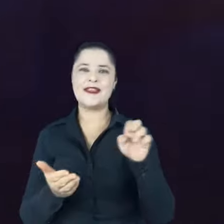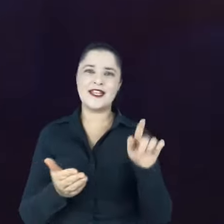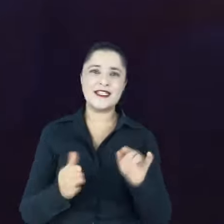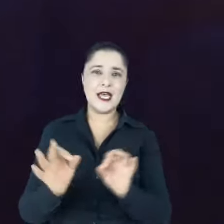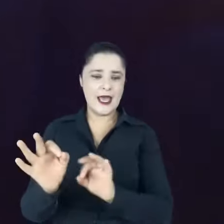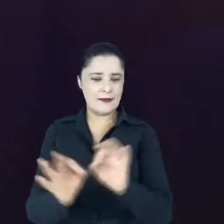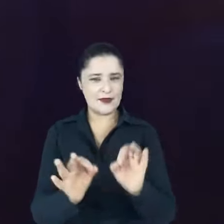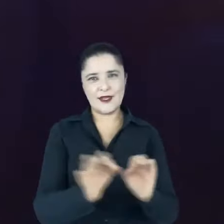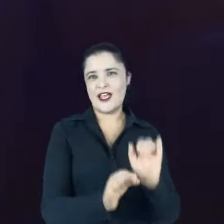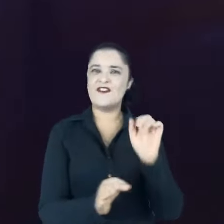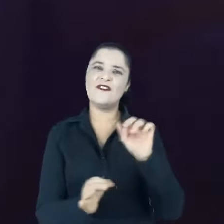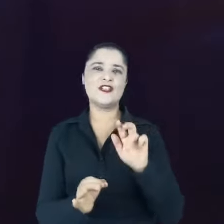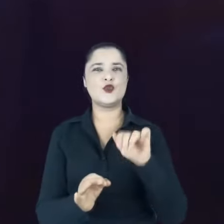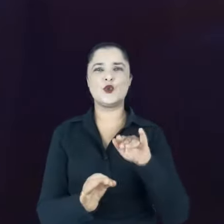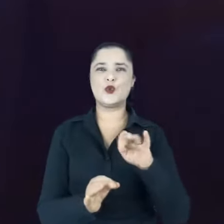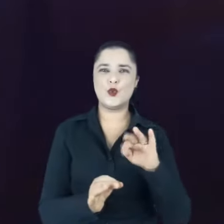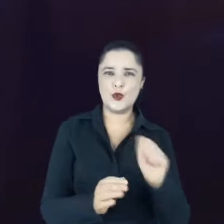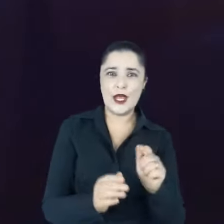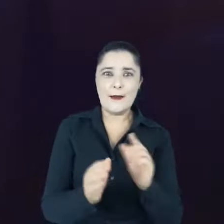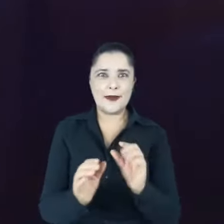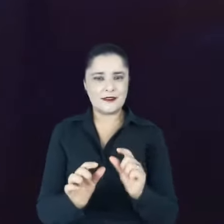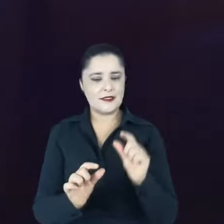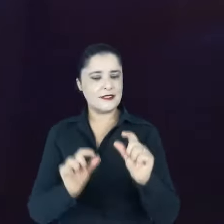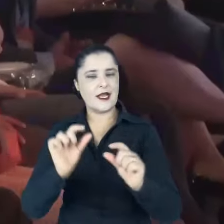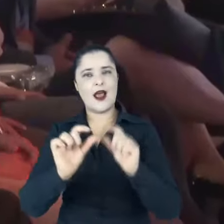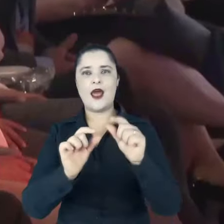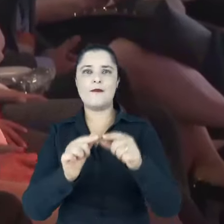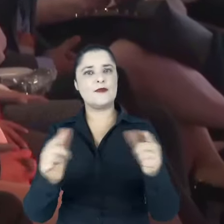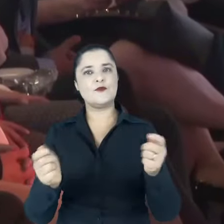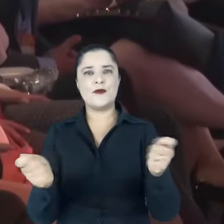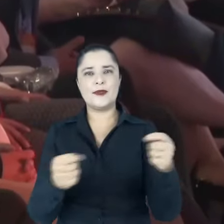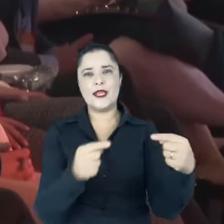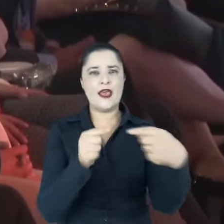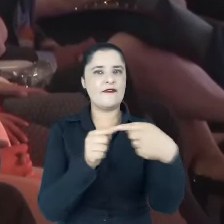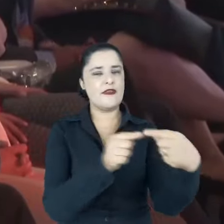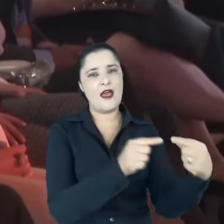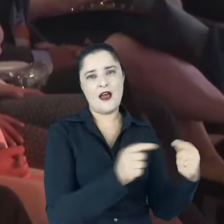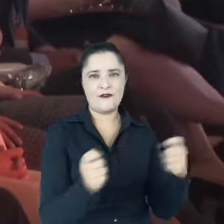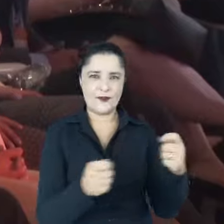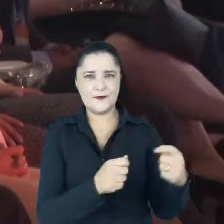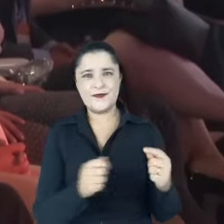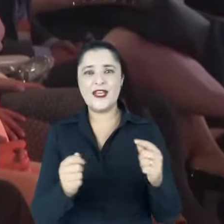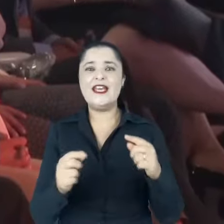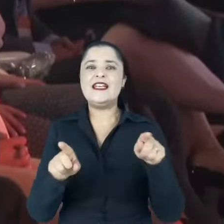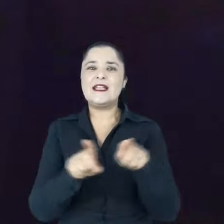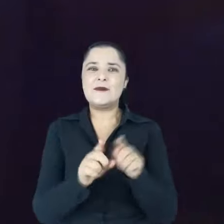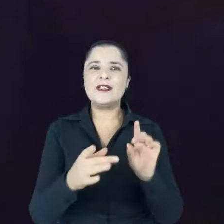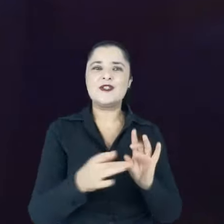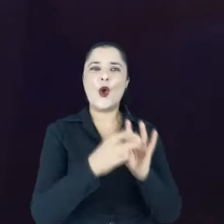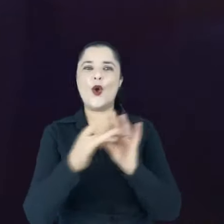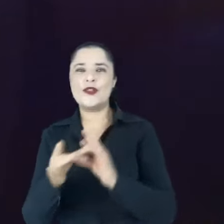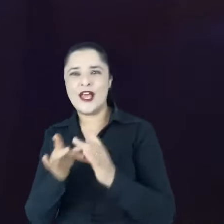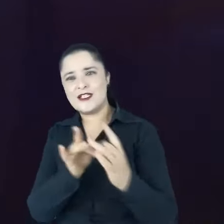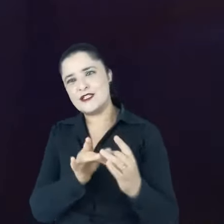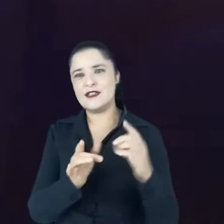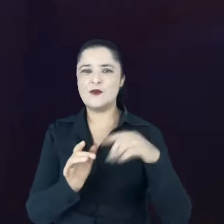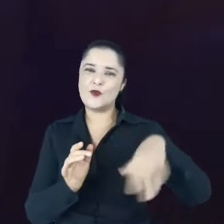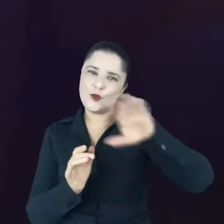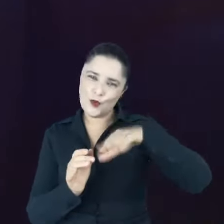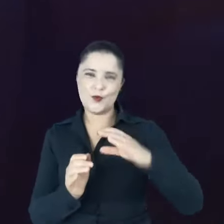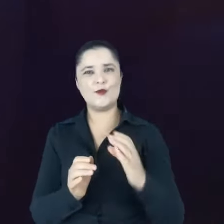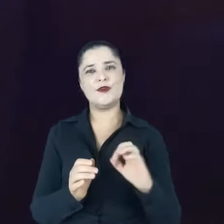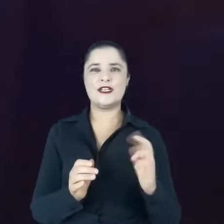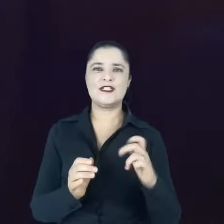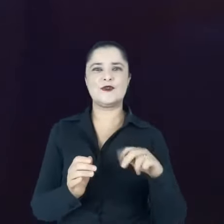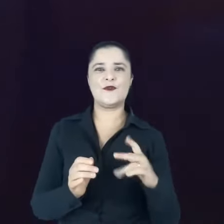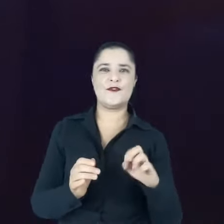fazer com que isso escale também de uma maneira viável. Tá? Por fim, e eu acho que aí conecta com o Christopher aqui, também foi falado até